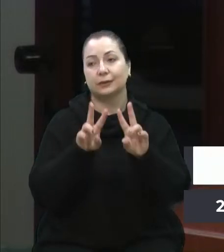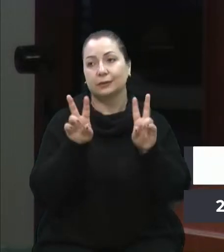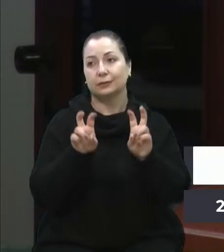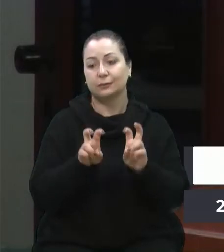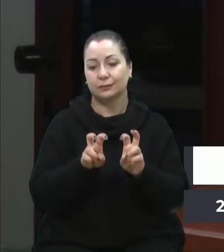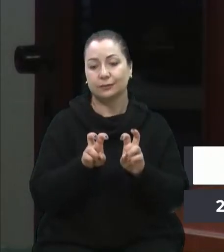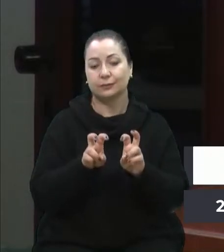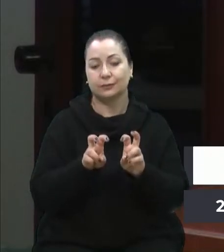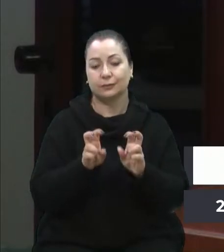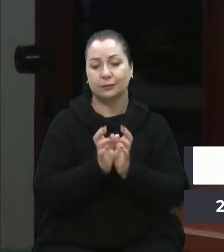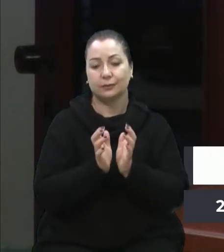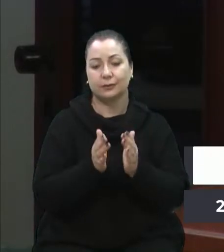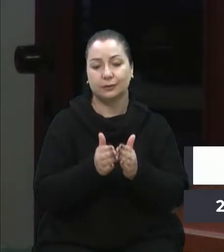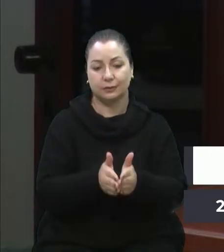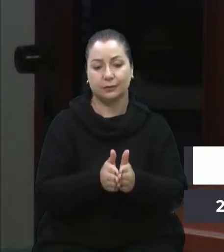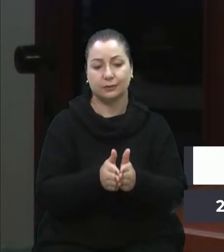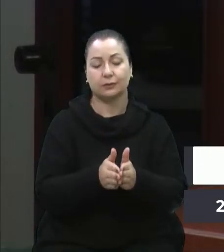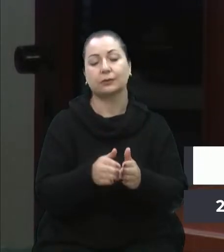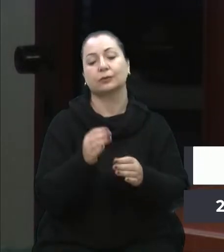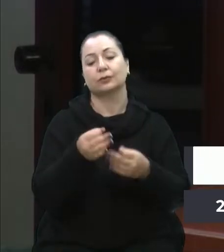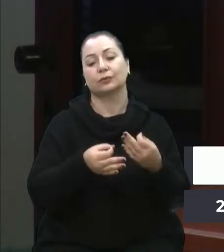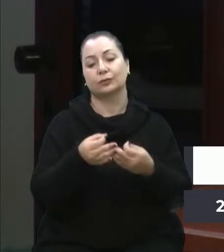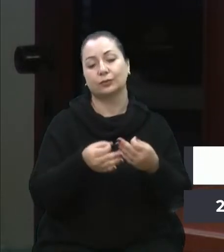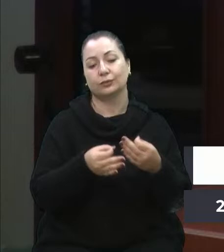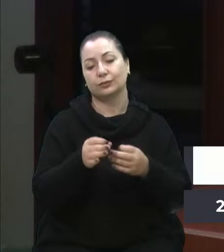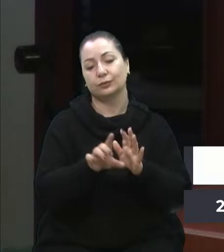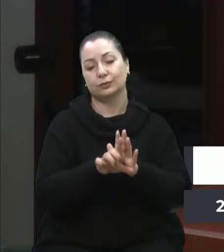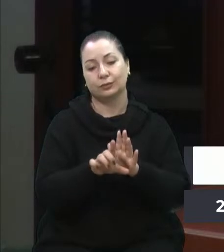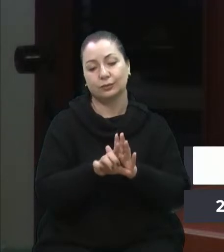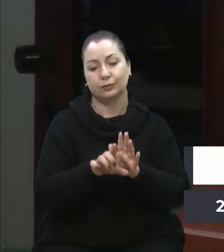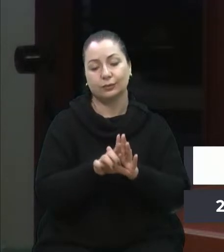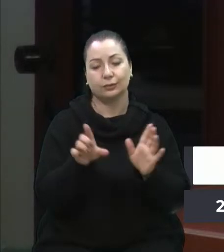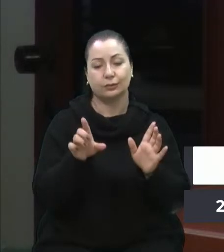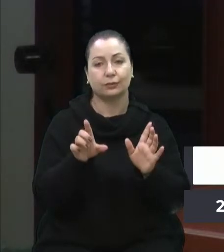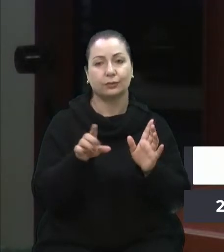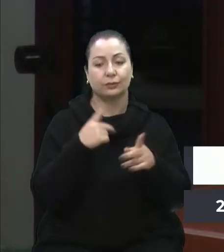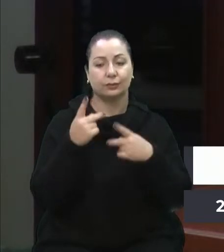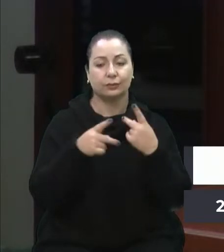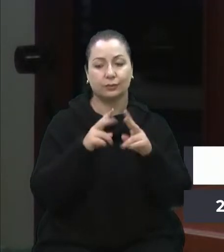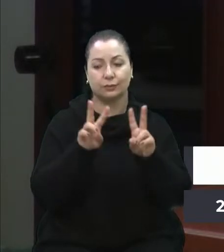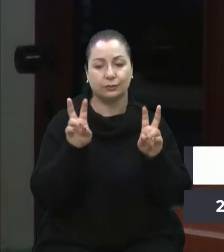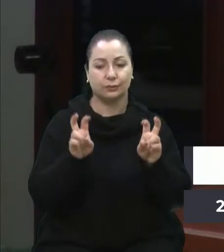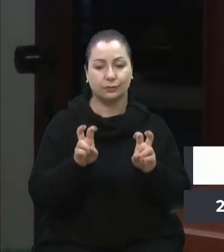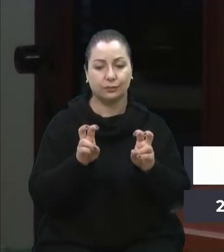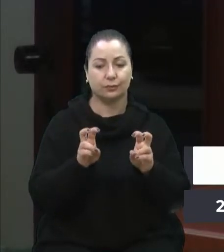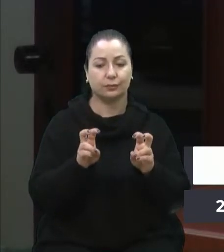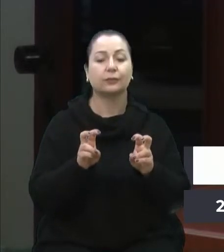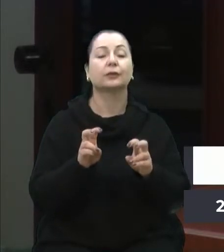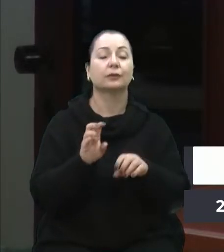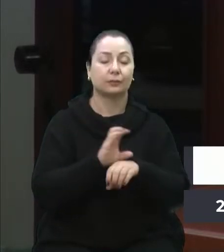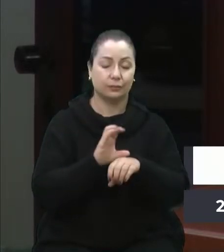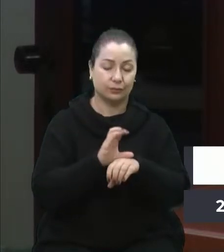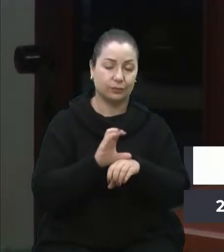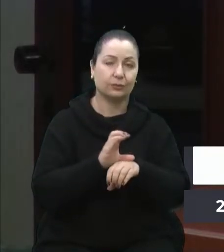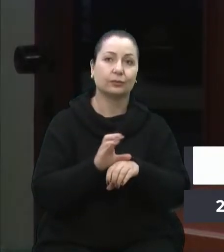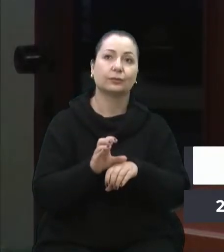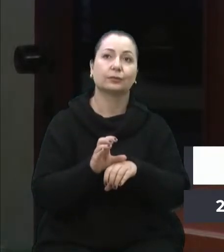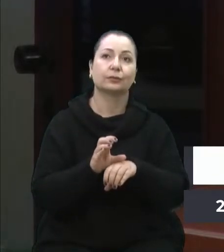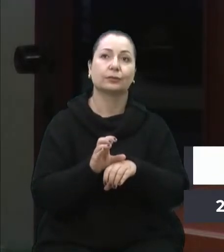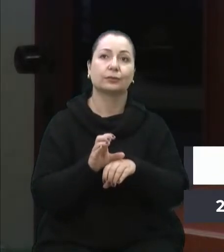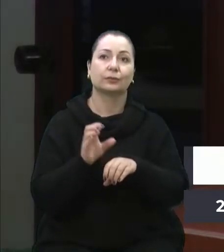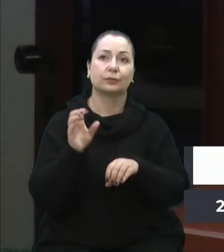de Constituição e Justiça e Legislação, manifestou-se aquela douta autorização pela constitucionalidade do